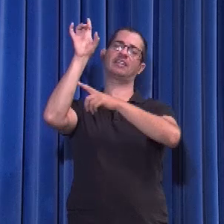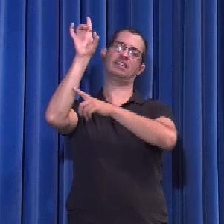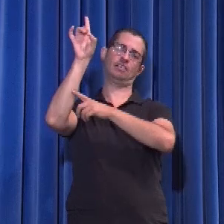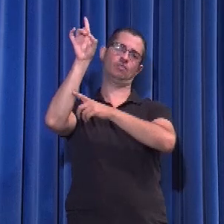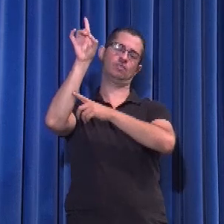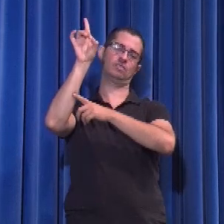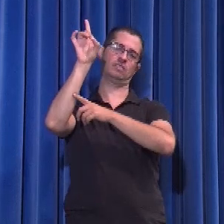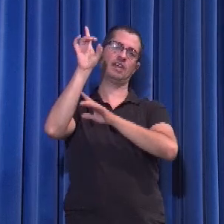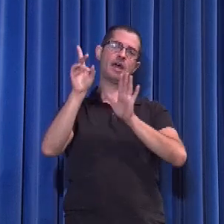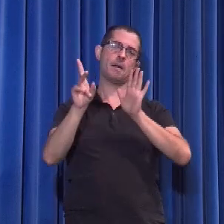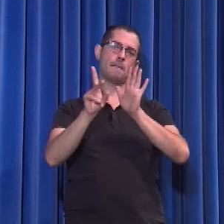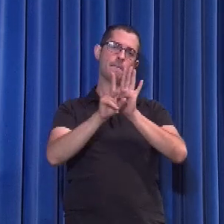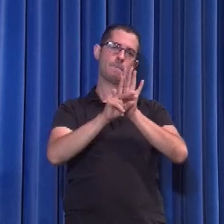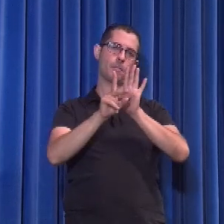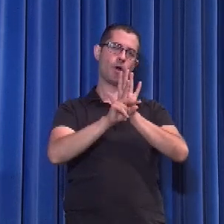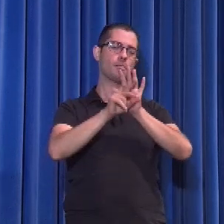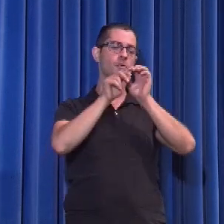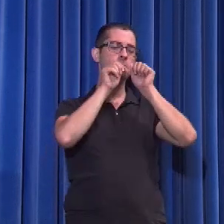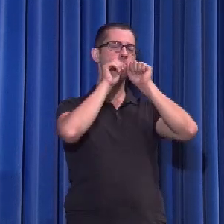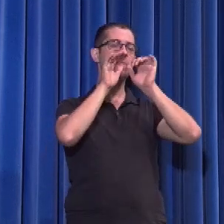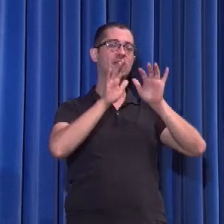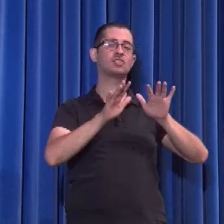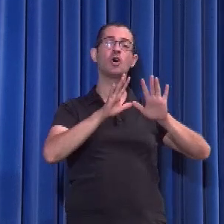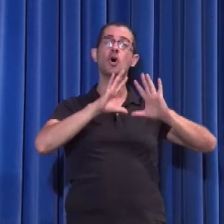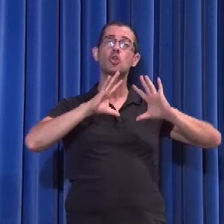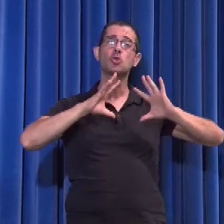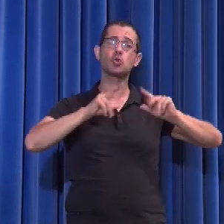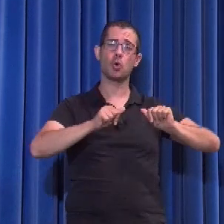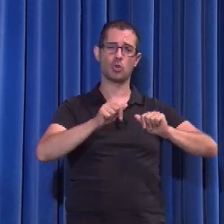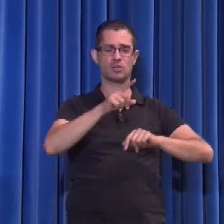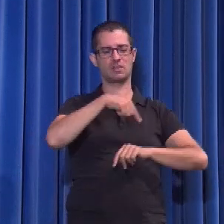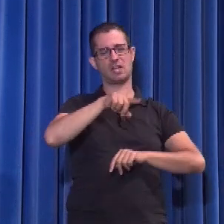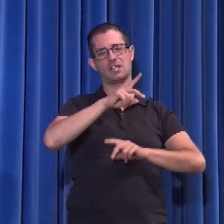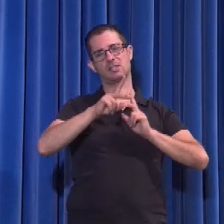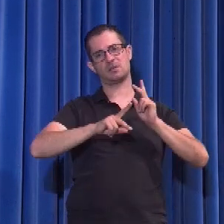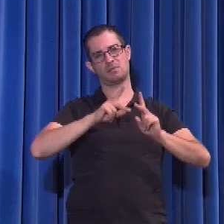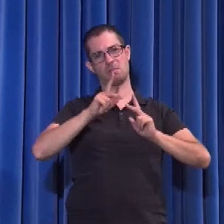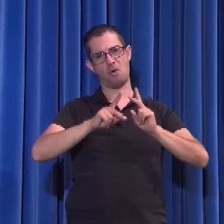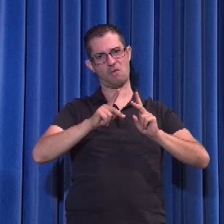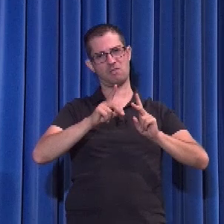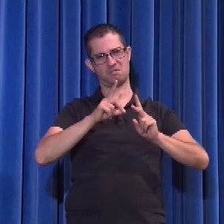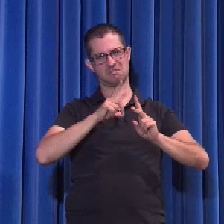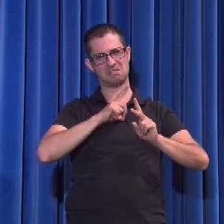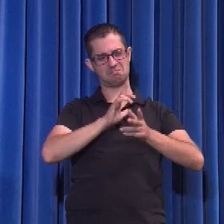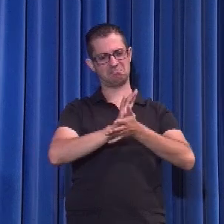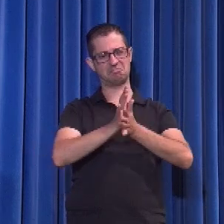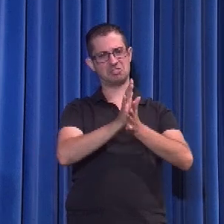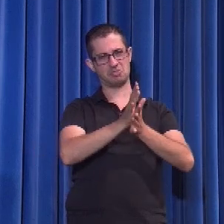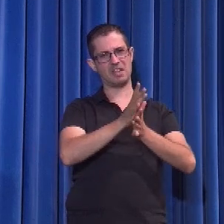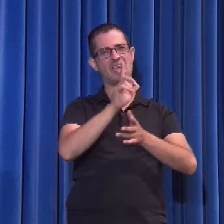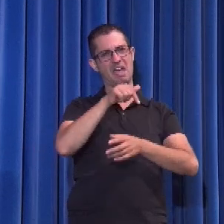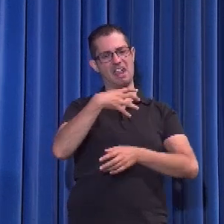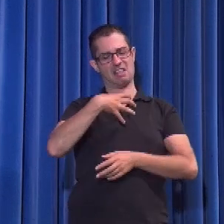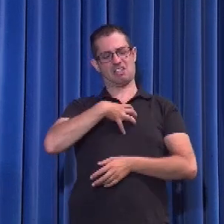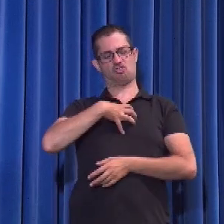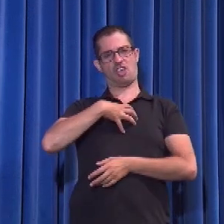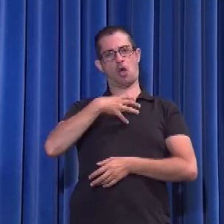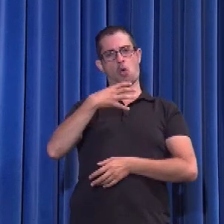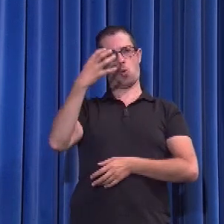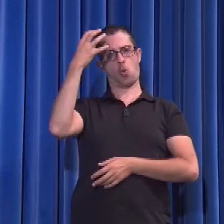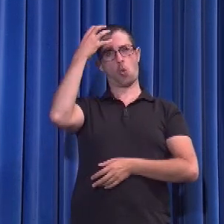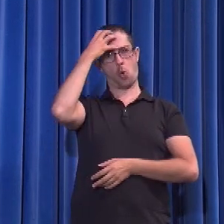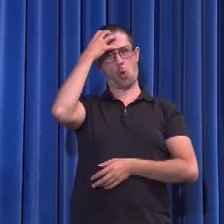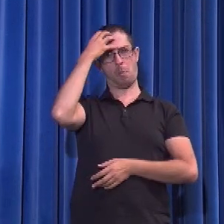colheita. Todos os que o devoraram se faziam culpados, o mal vinha sobre eles, diz o